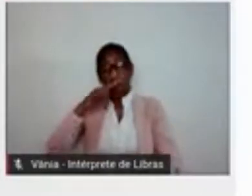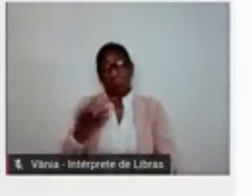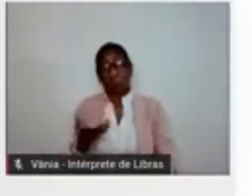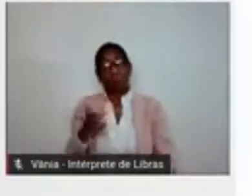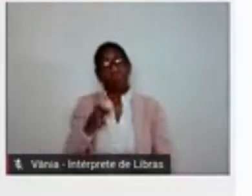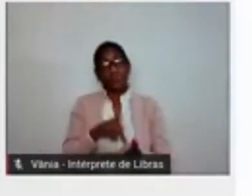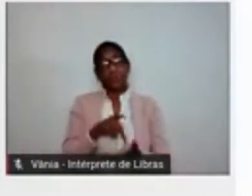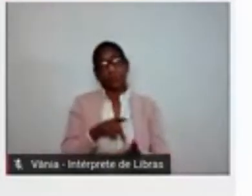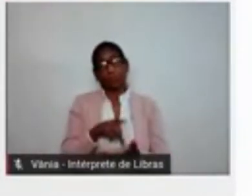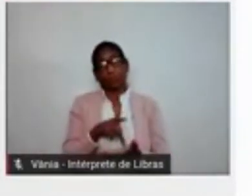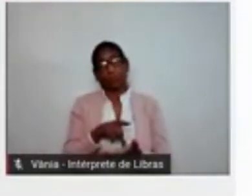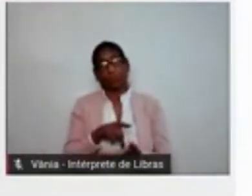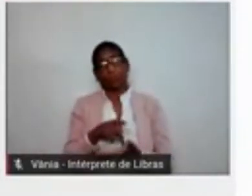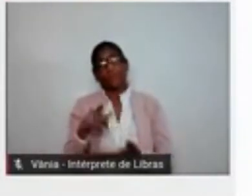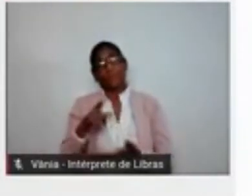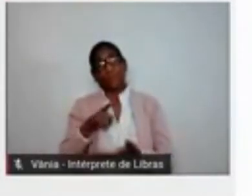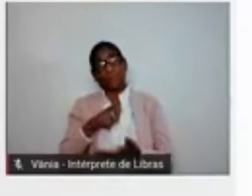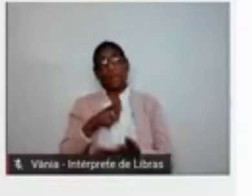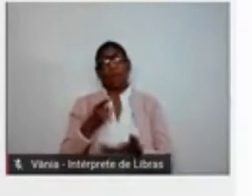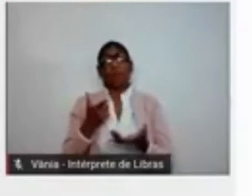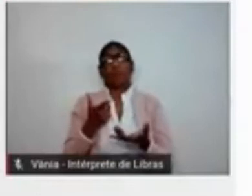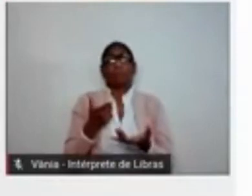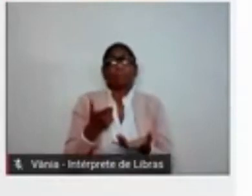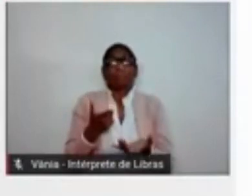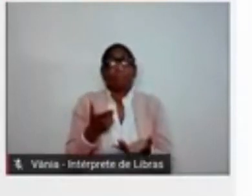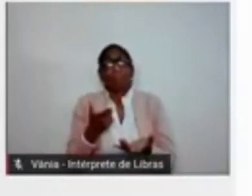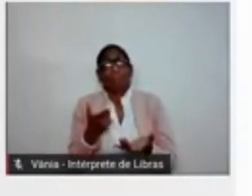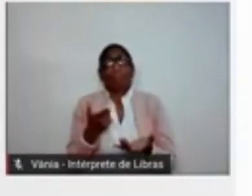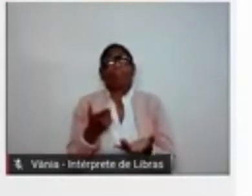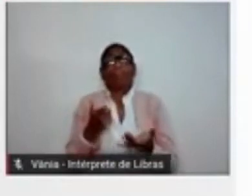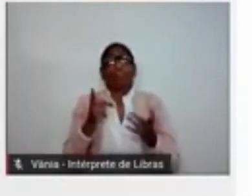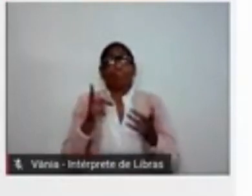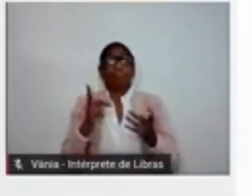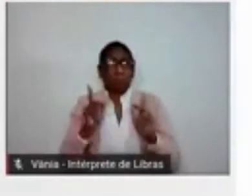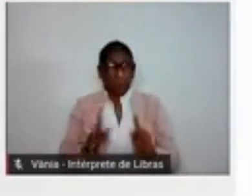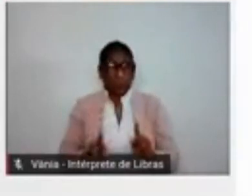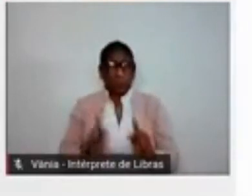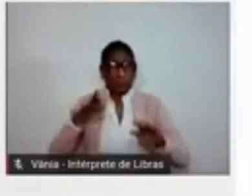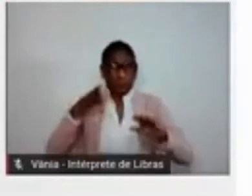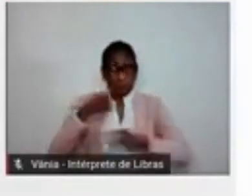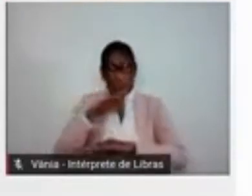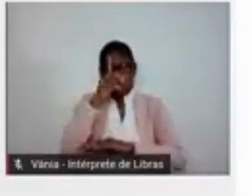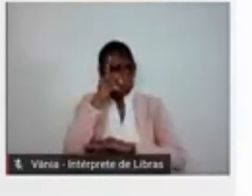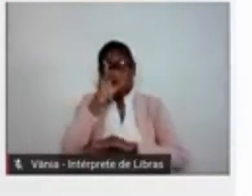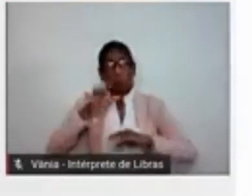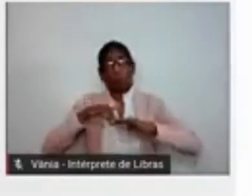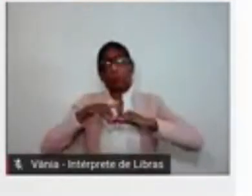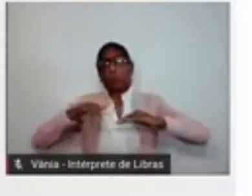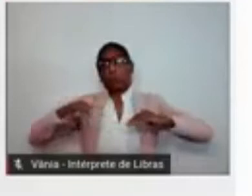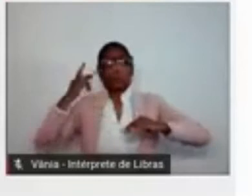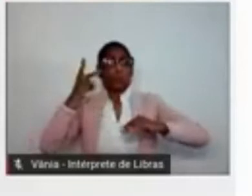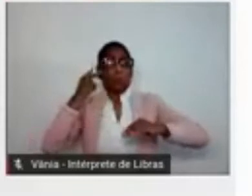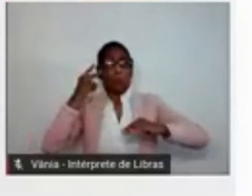aqui, mostrou, temos uma situação de estabilização de internações, mas num patamar muito alto. Por que